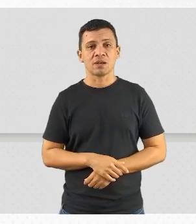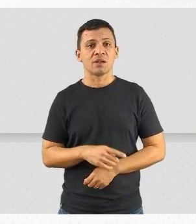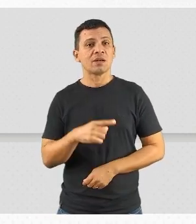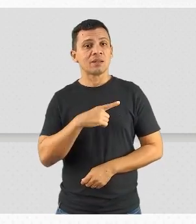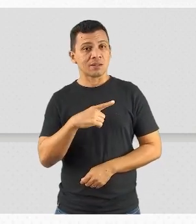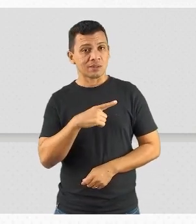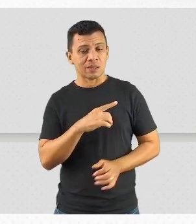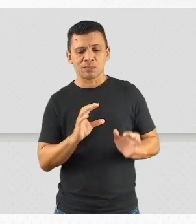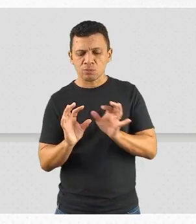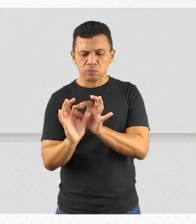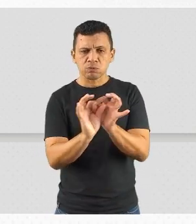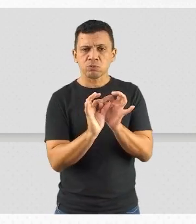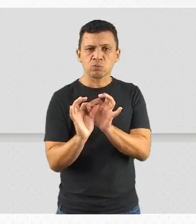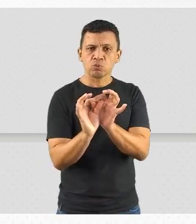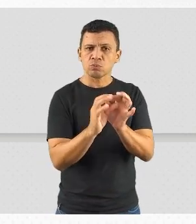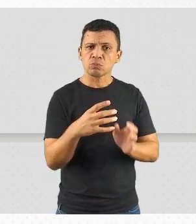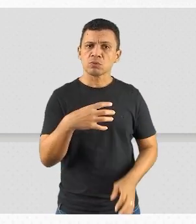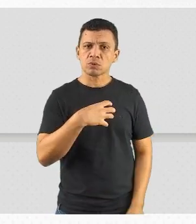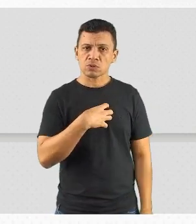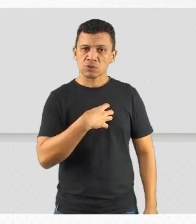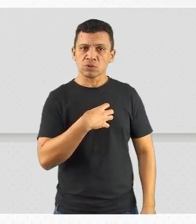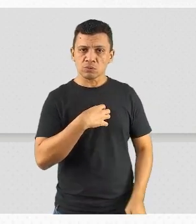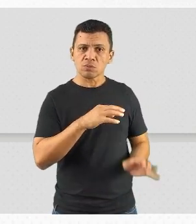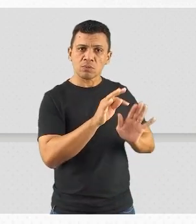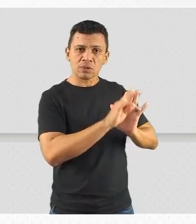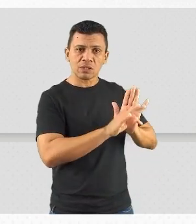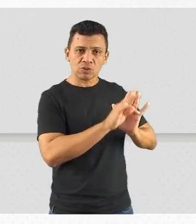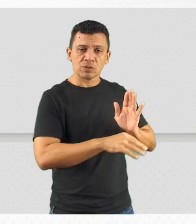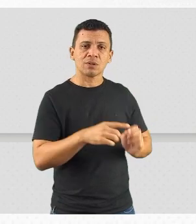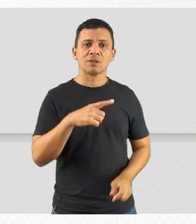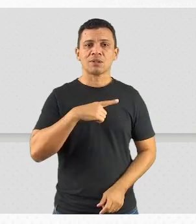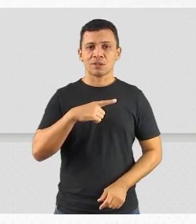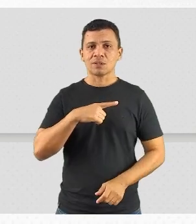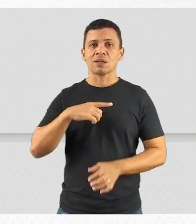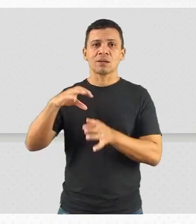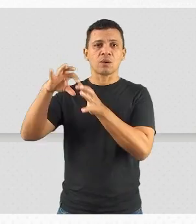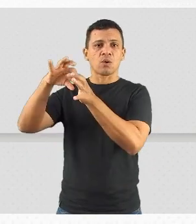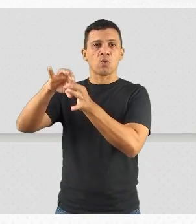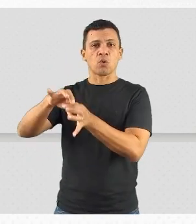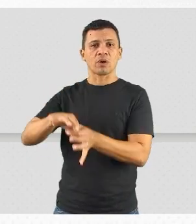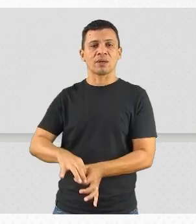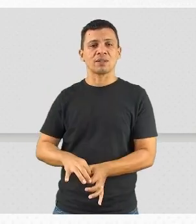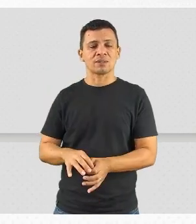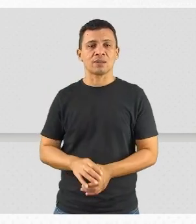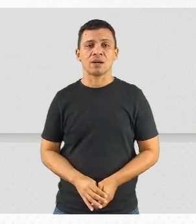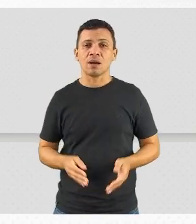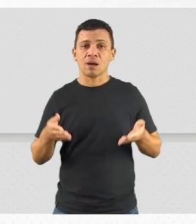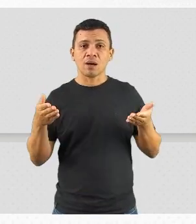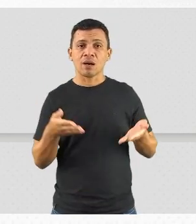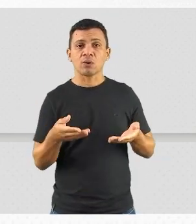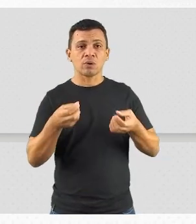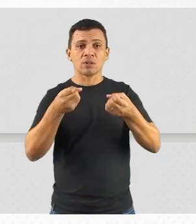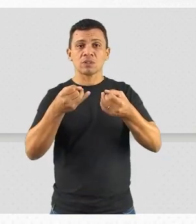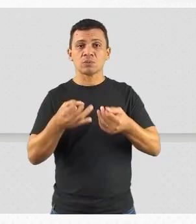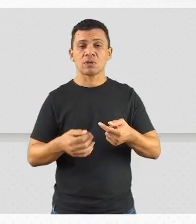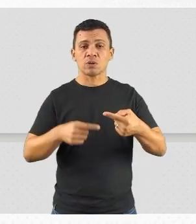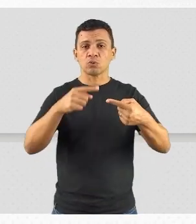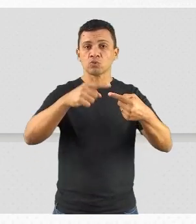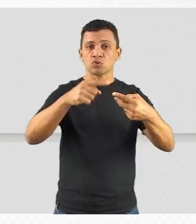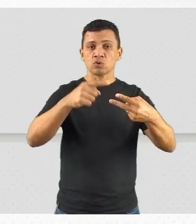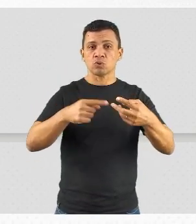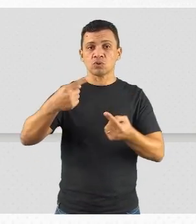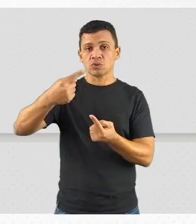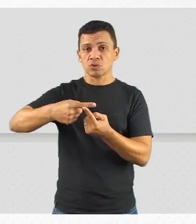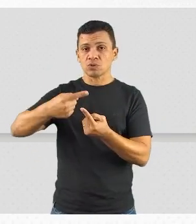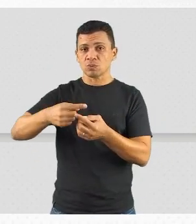essa unidade de sentido, a gente vai dizer que ele tem uma coerência. E aí agora a gente vai abordar dois tipos de coerência, pelo menos dois,